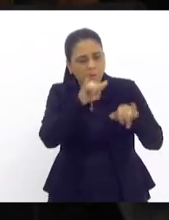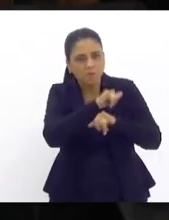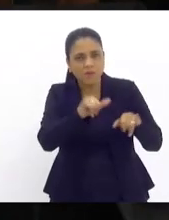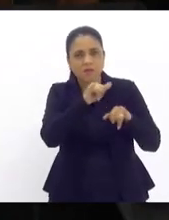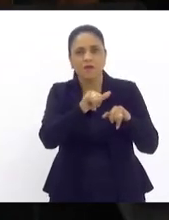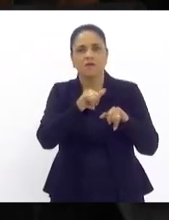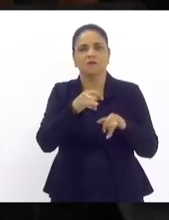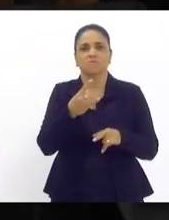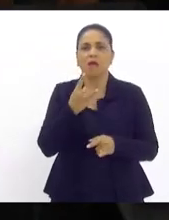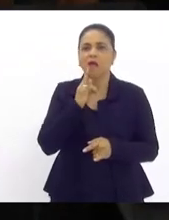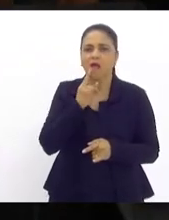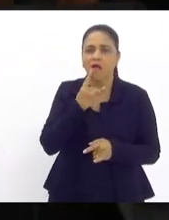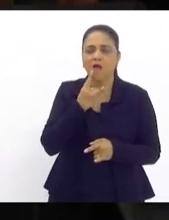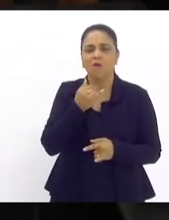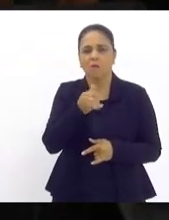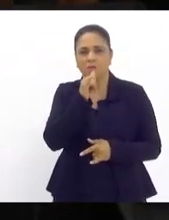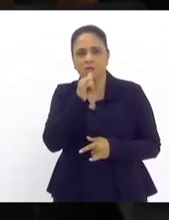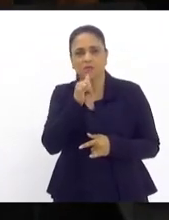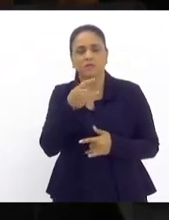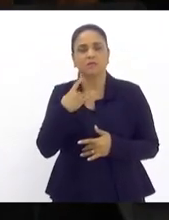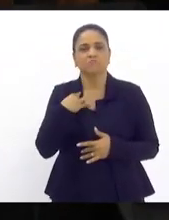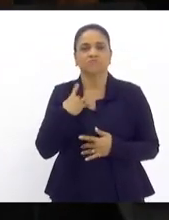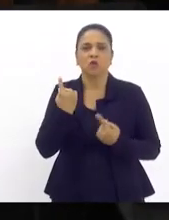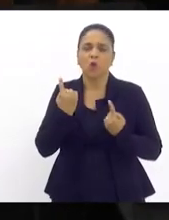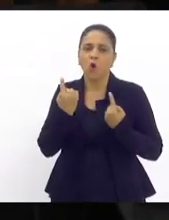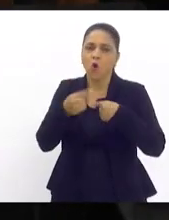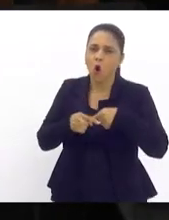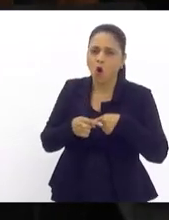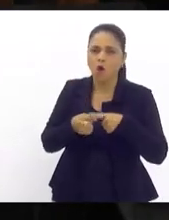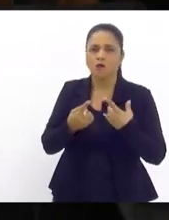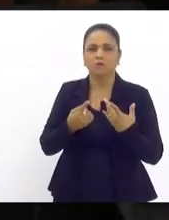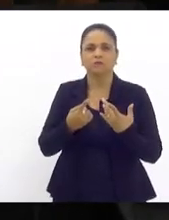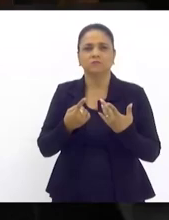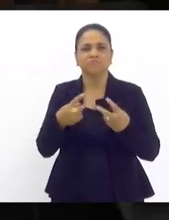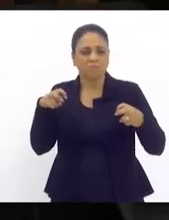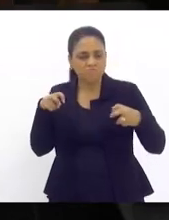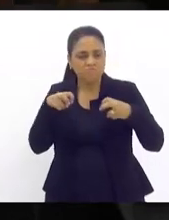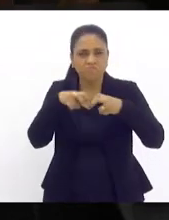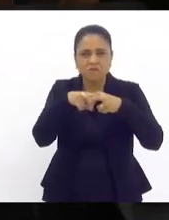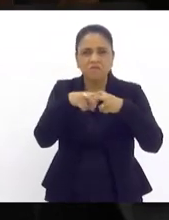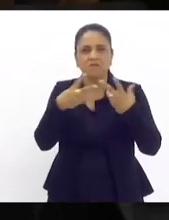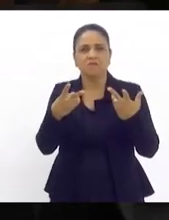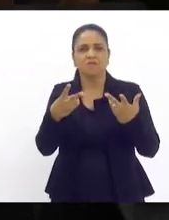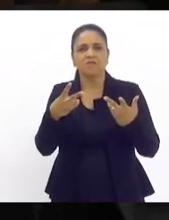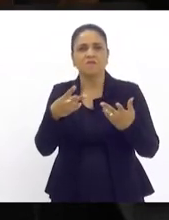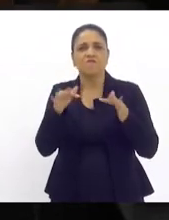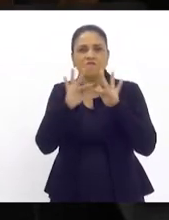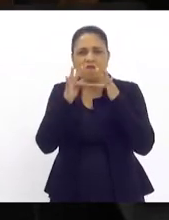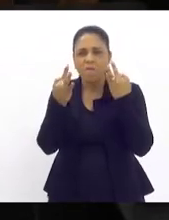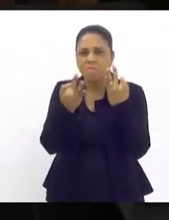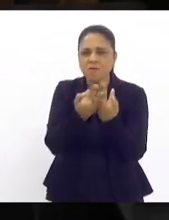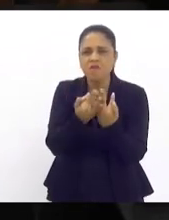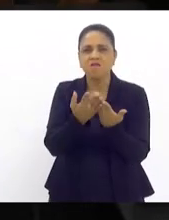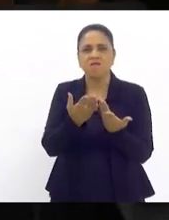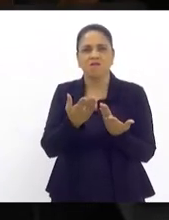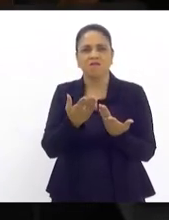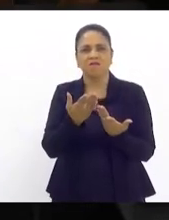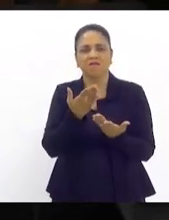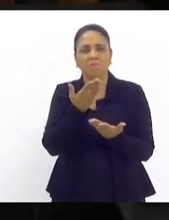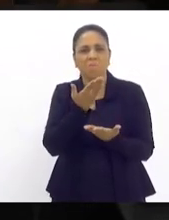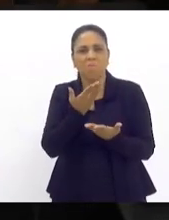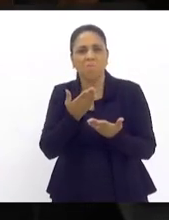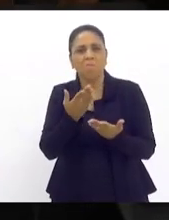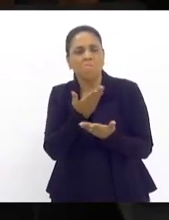riscos, das vidas que são perdidas, das famílias que são mutiladas, de